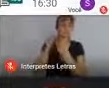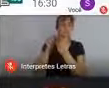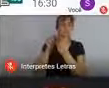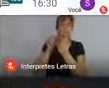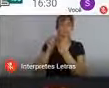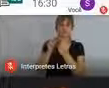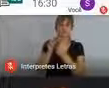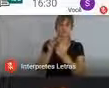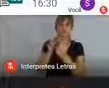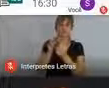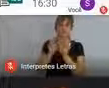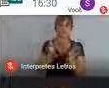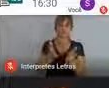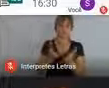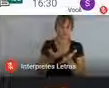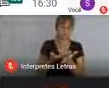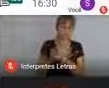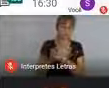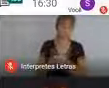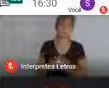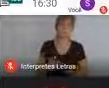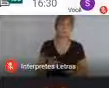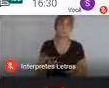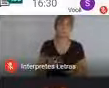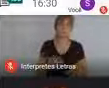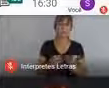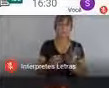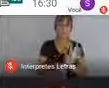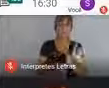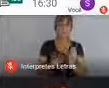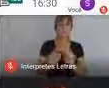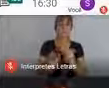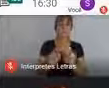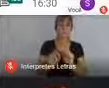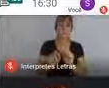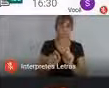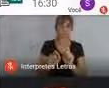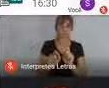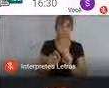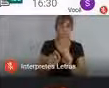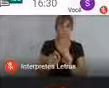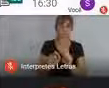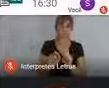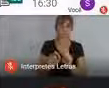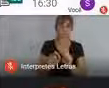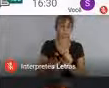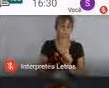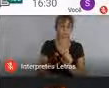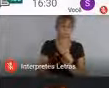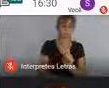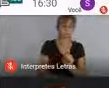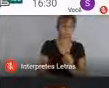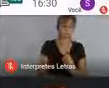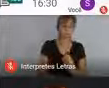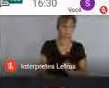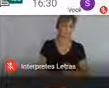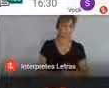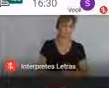Tu. E ele faz uma ressalta, mas deixa de abordar diferentes variáveis